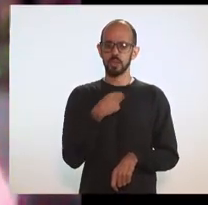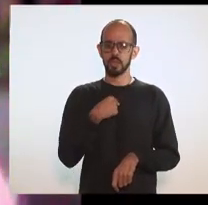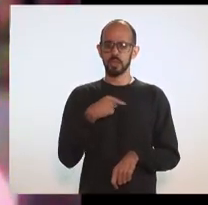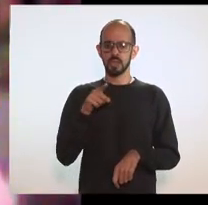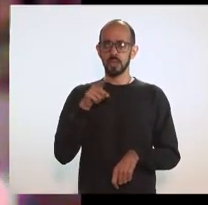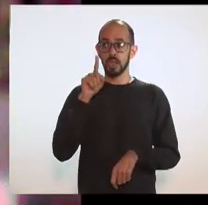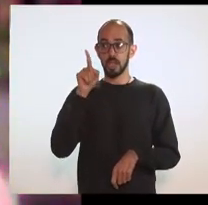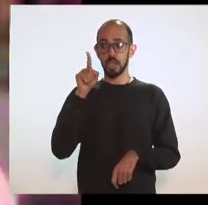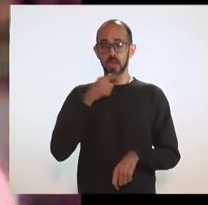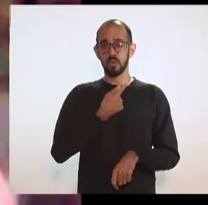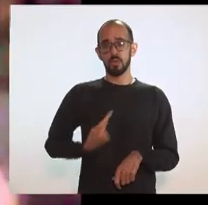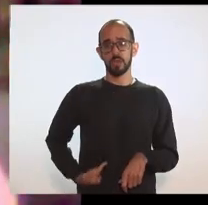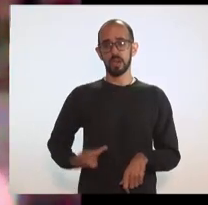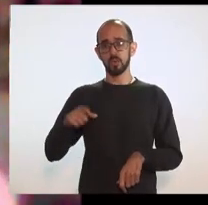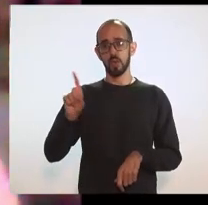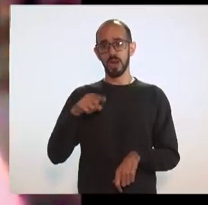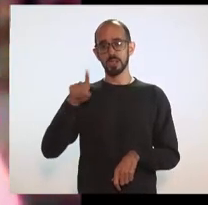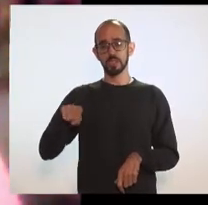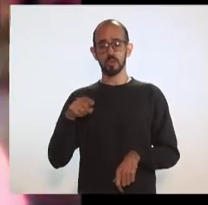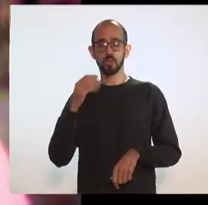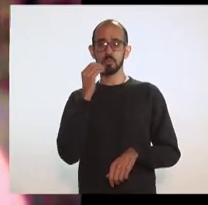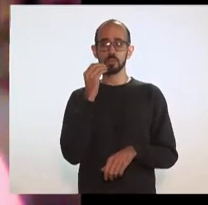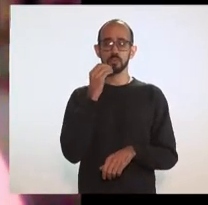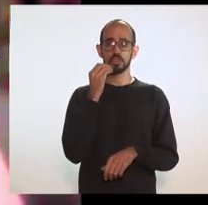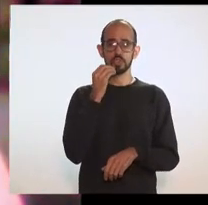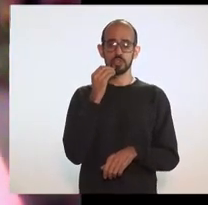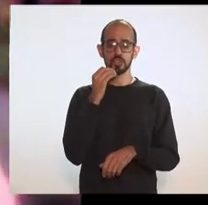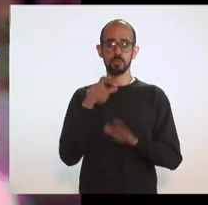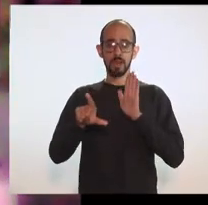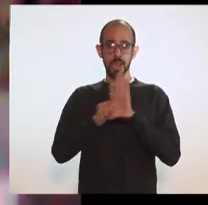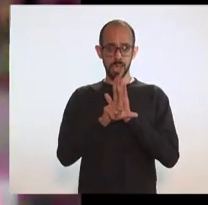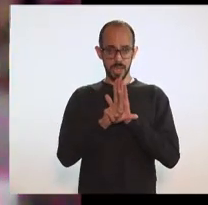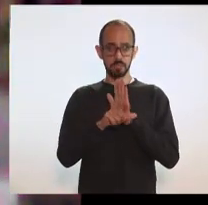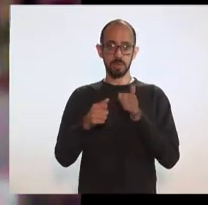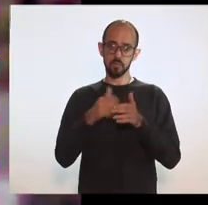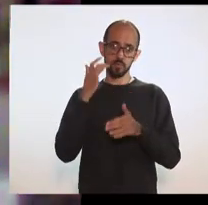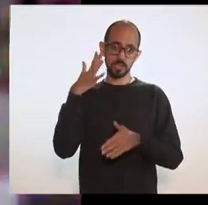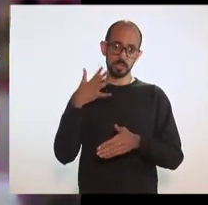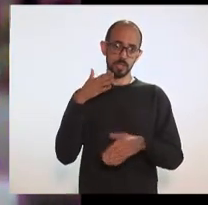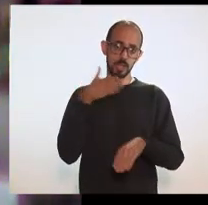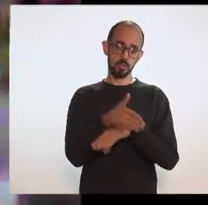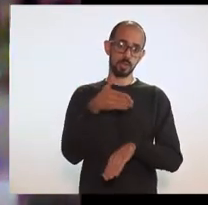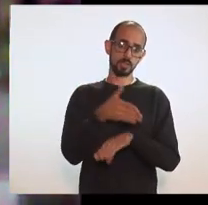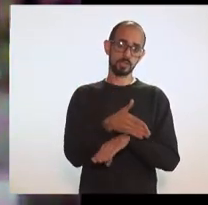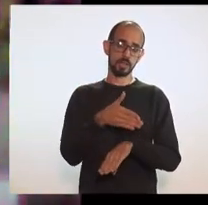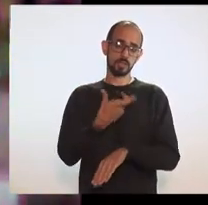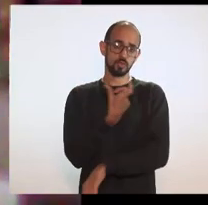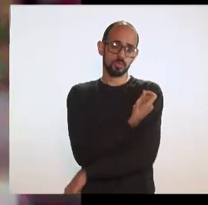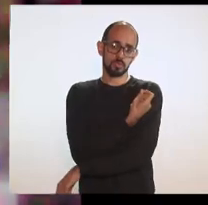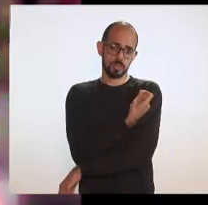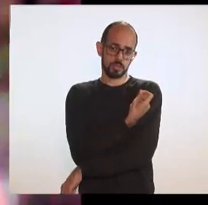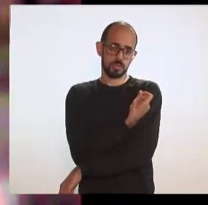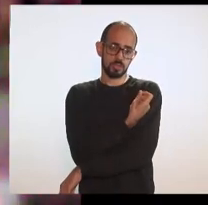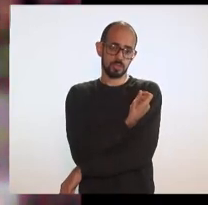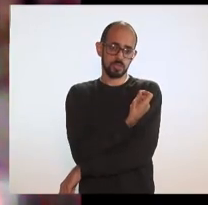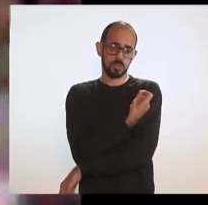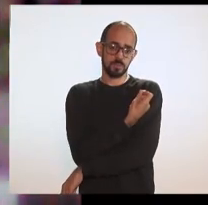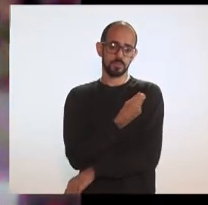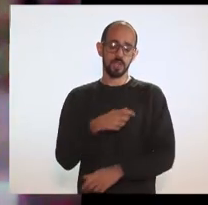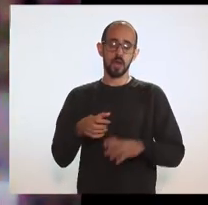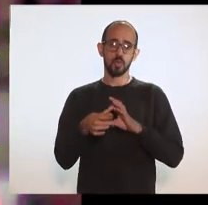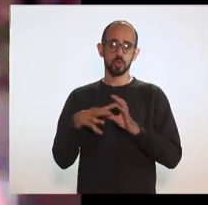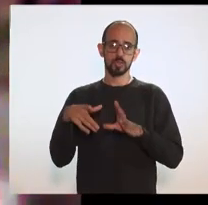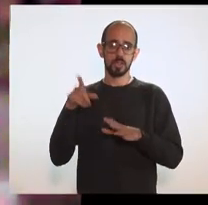e poderia facilitar o acesso à vacina por parte da população do estado do Rio de Janeiro no projeto autorizar a vida é